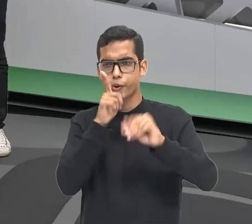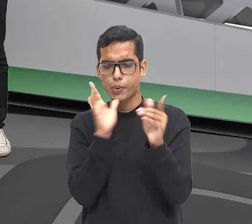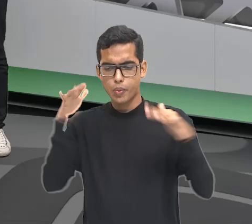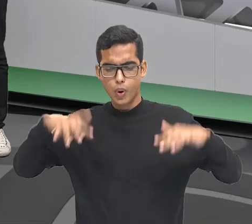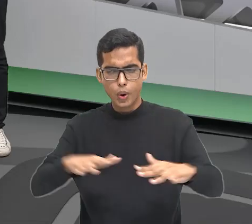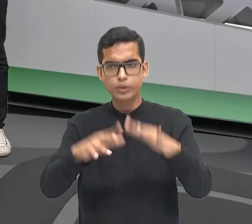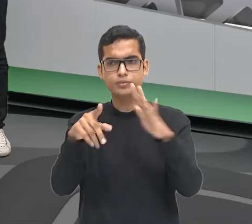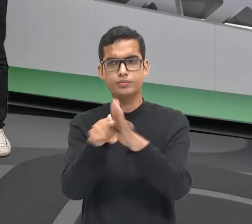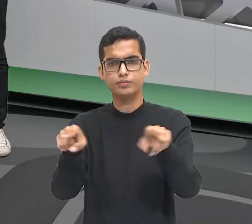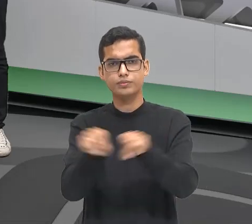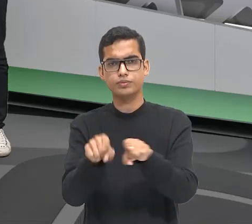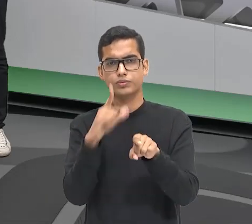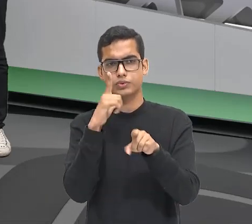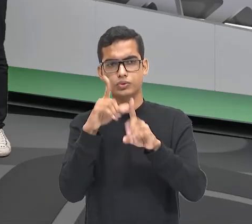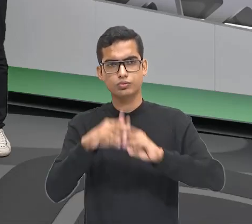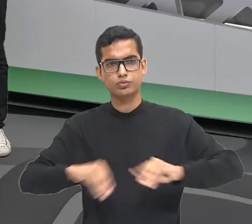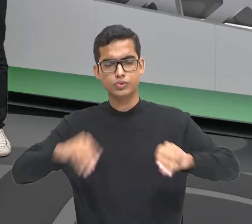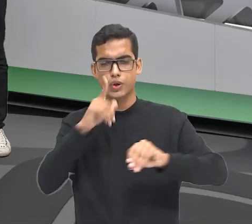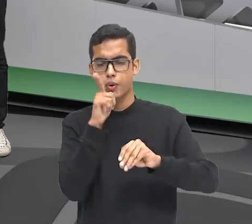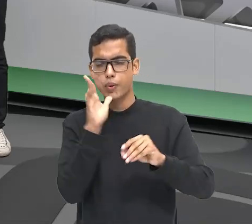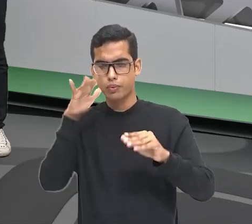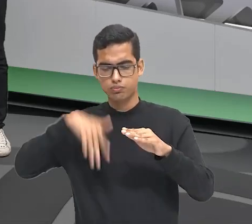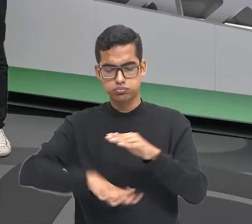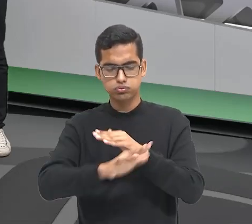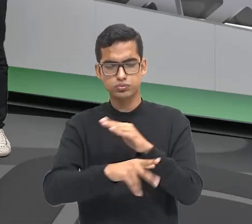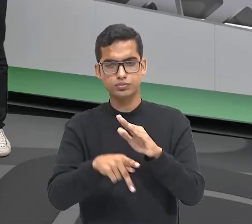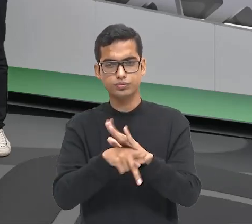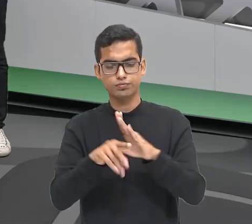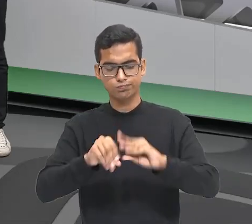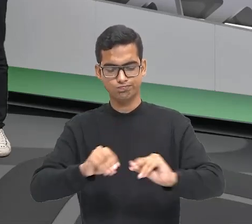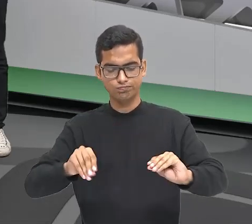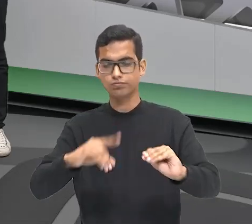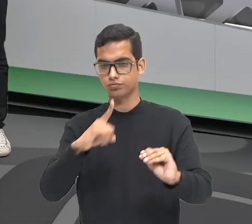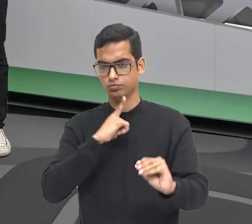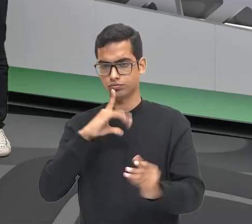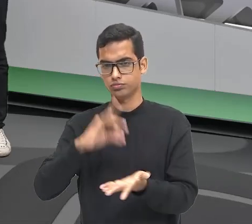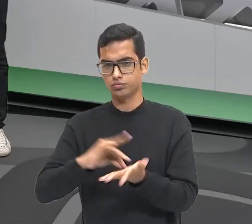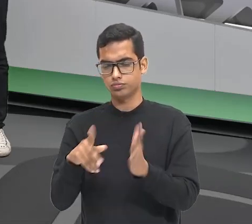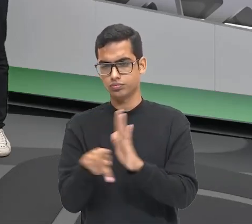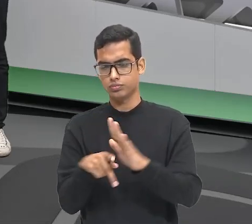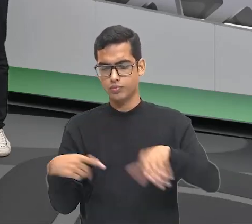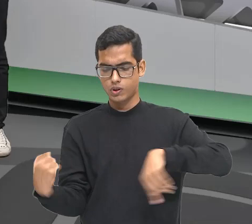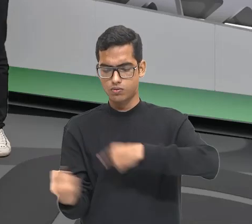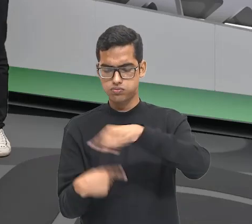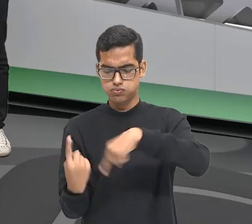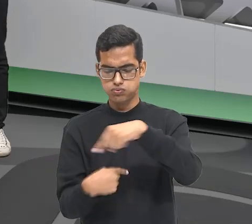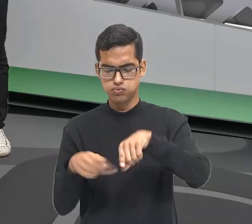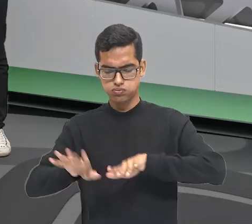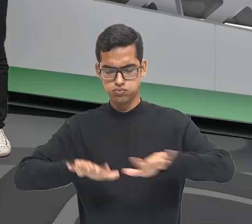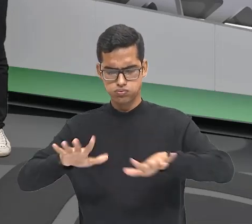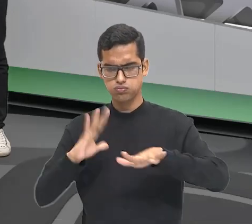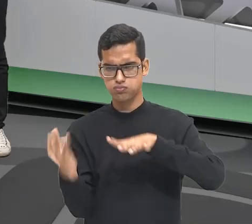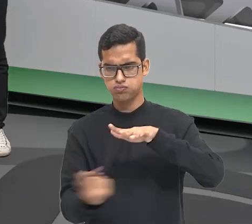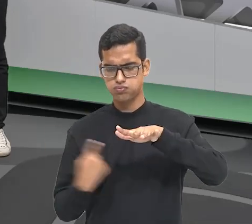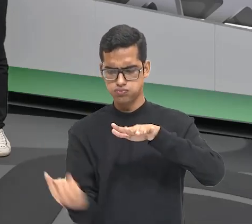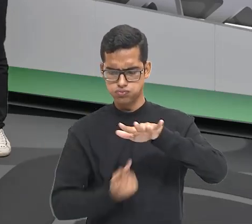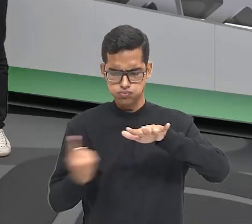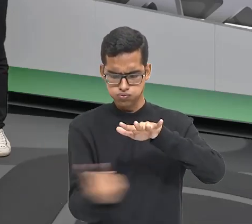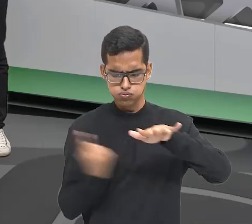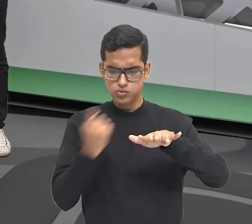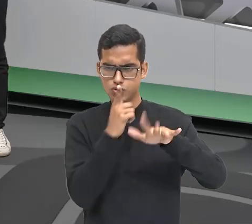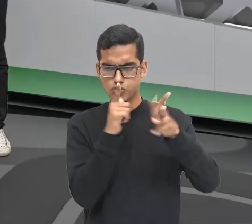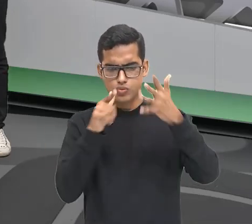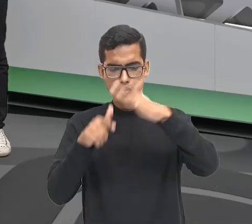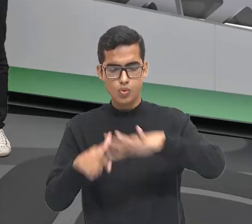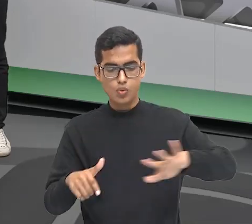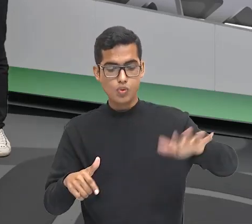dos mares, por exemplo, debaixo do oceano, que a gente sabe que tem ali uma parte do solo, né? Quando esse movimento acontece debaixo ali